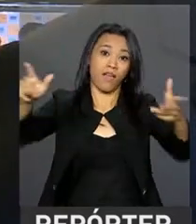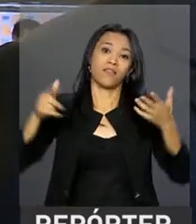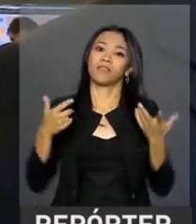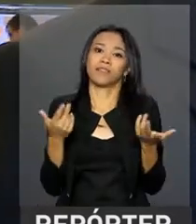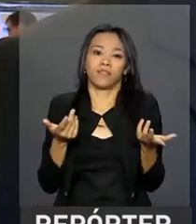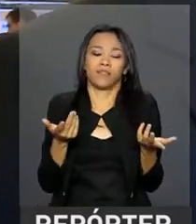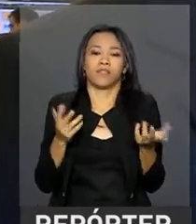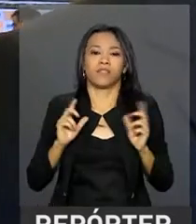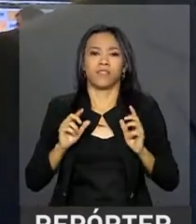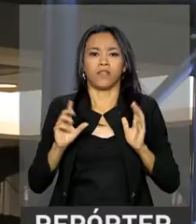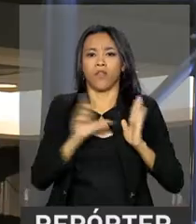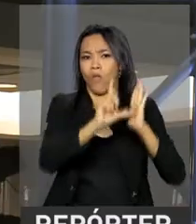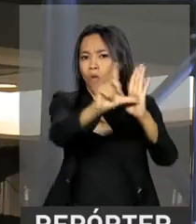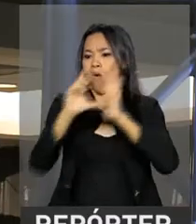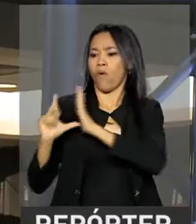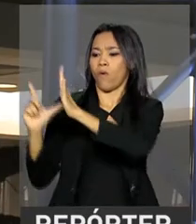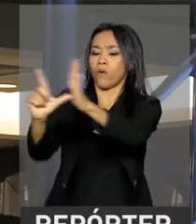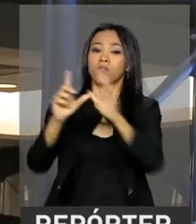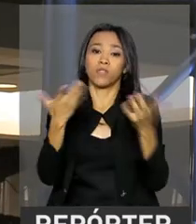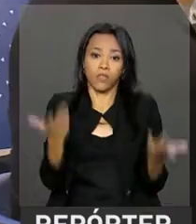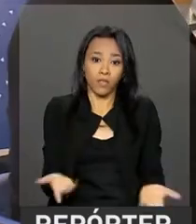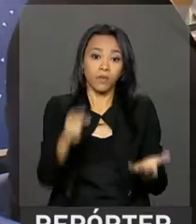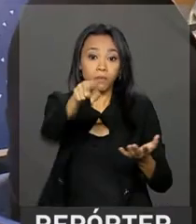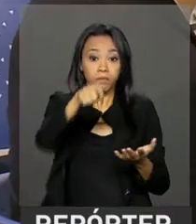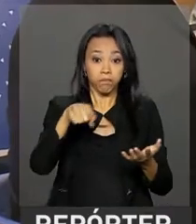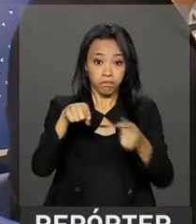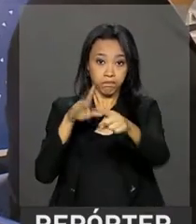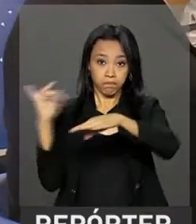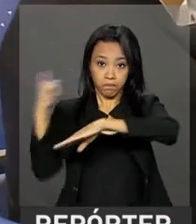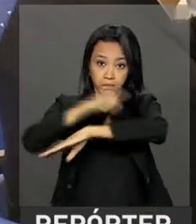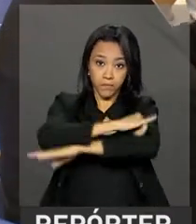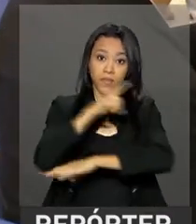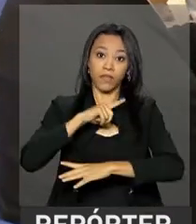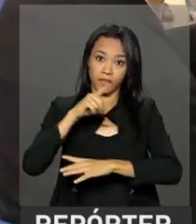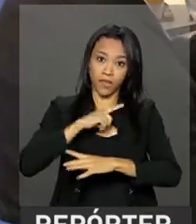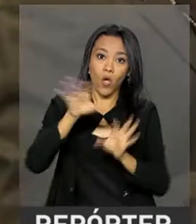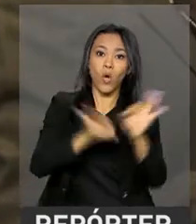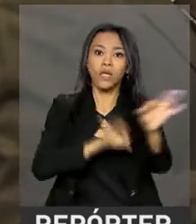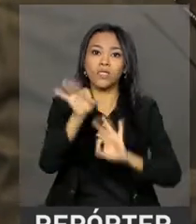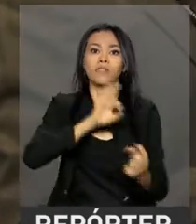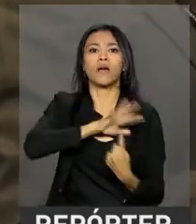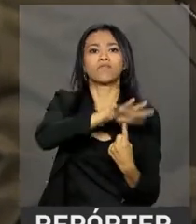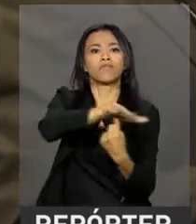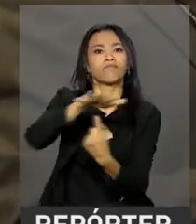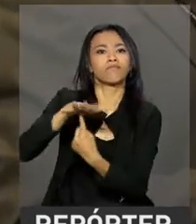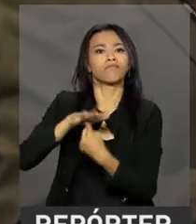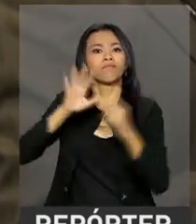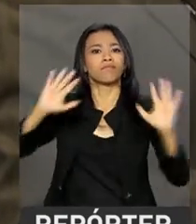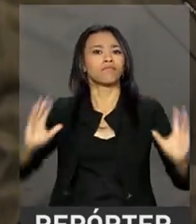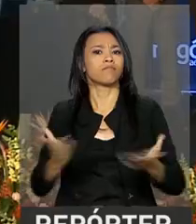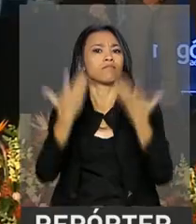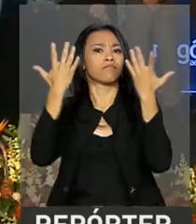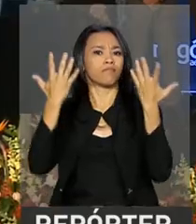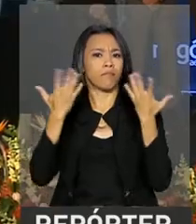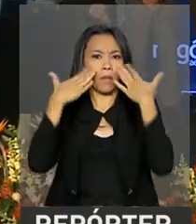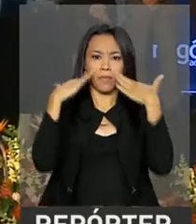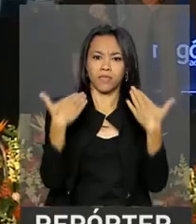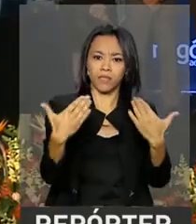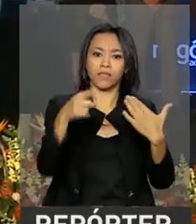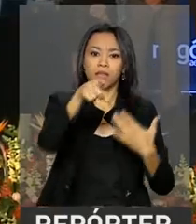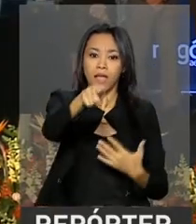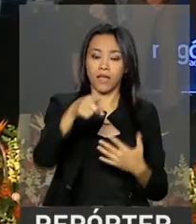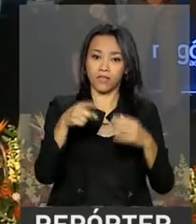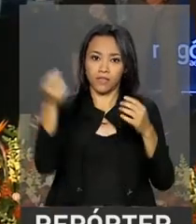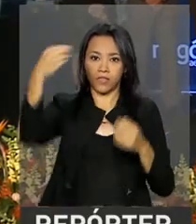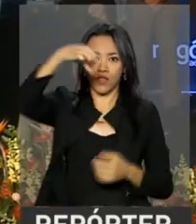empresários a infraero tem realizado eventos nos principais aeroportos brasileiros desde o final do ano passado a nona